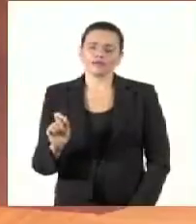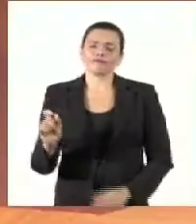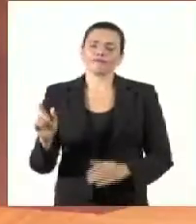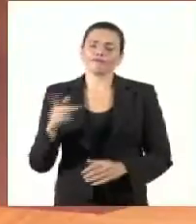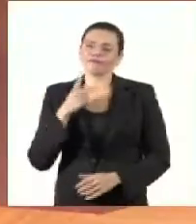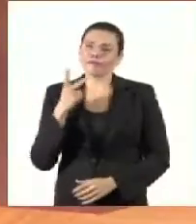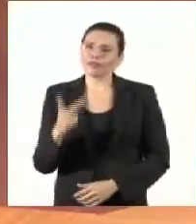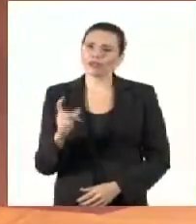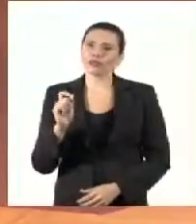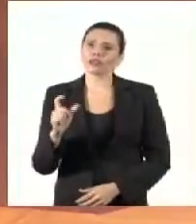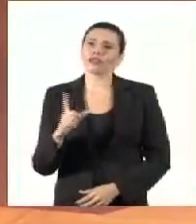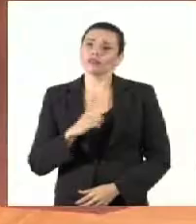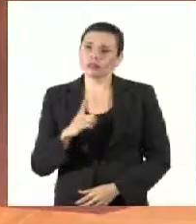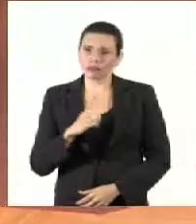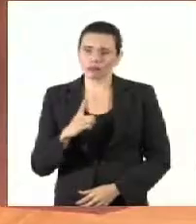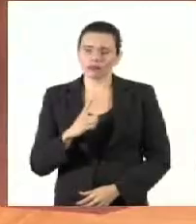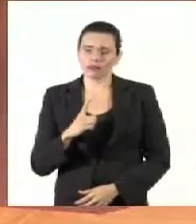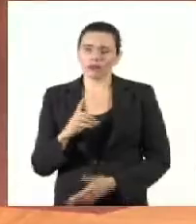os municípios.